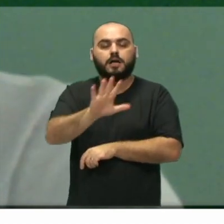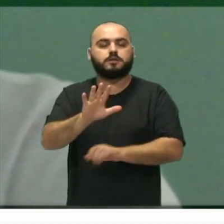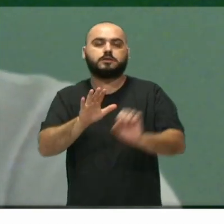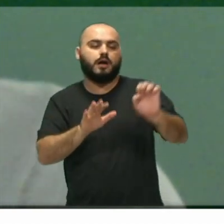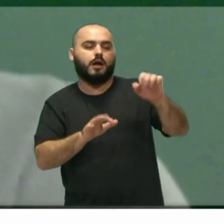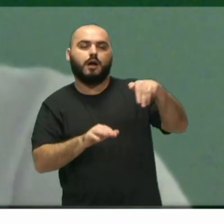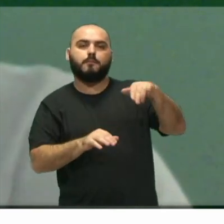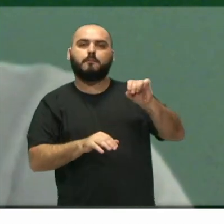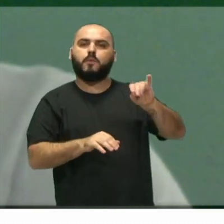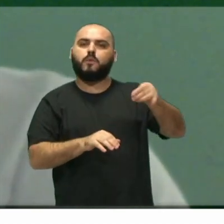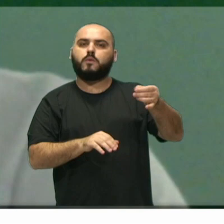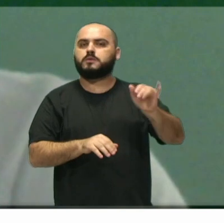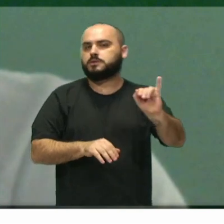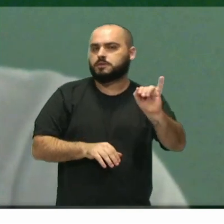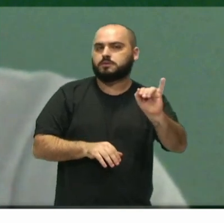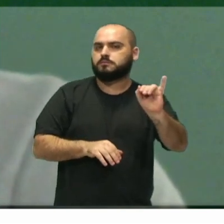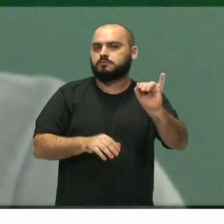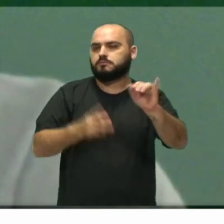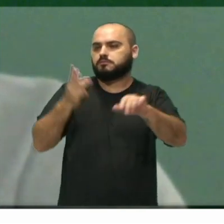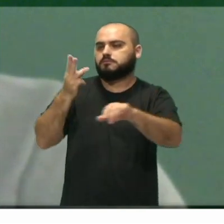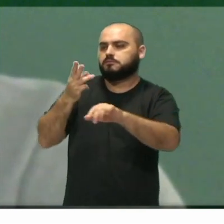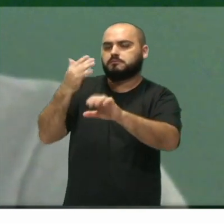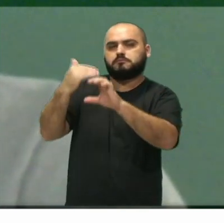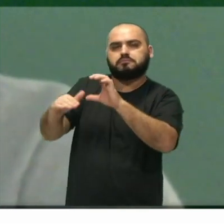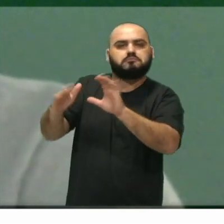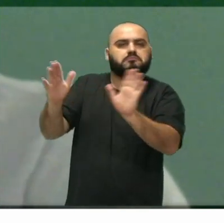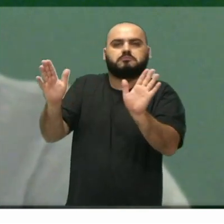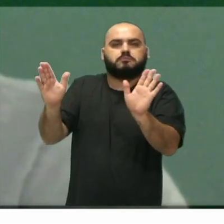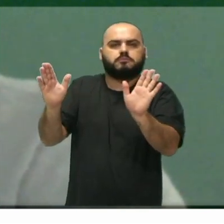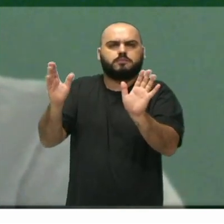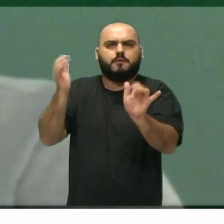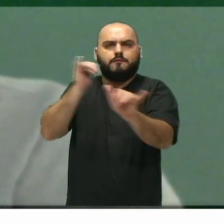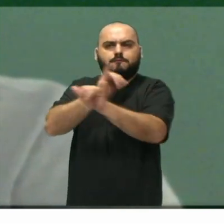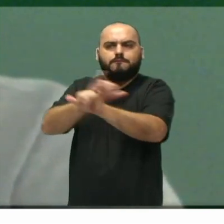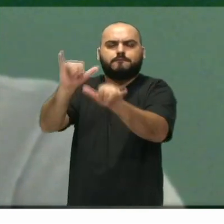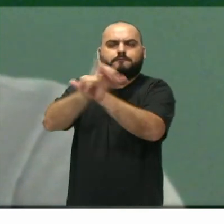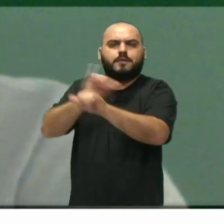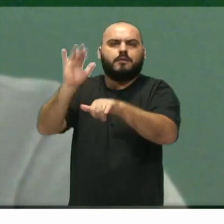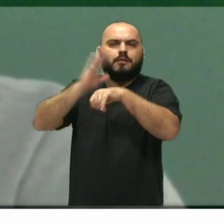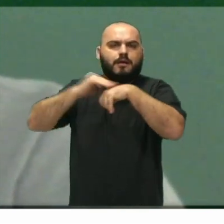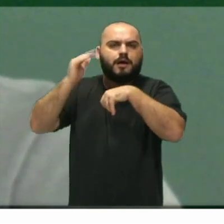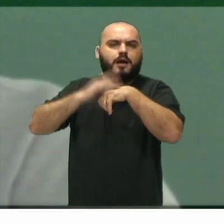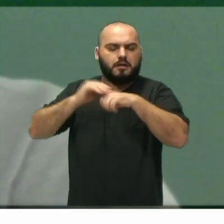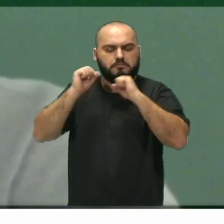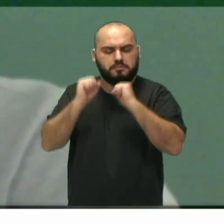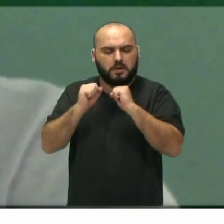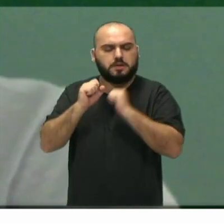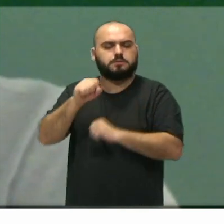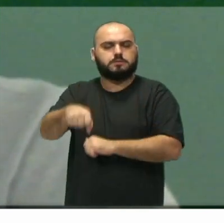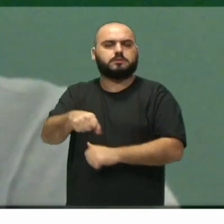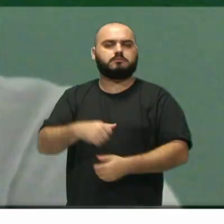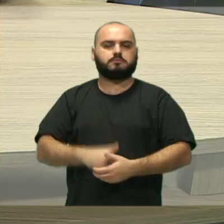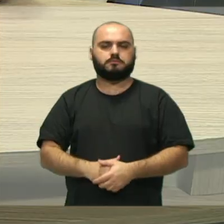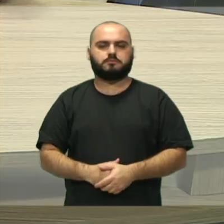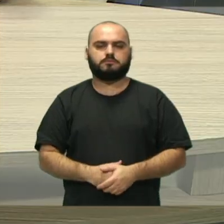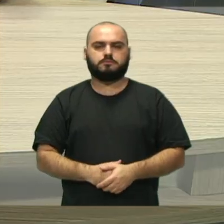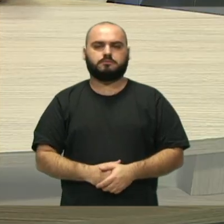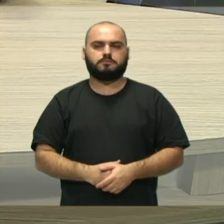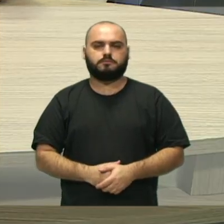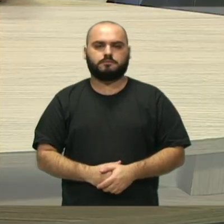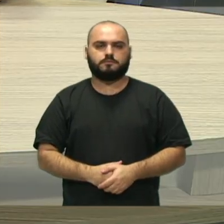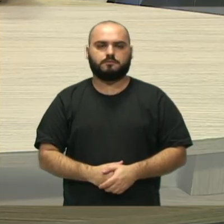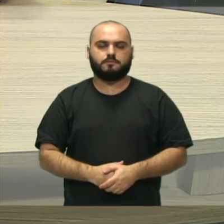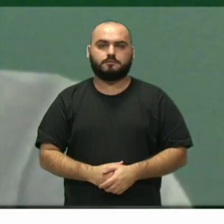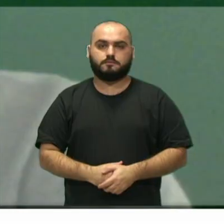quer dizer, muita informação pode ser passada e muito carinho pode ser passado dessas outras formas. Tá?